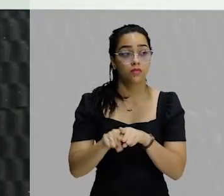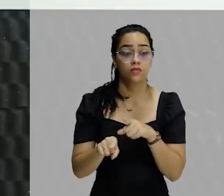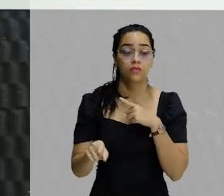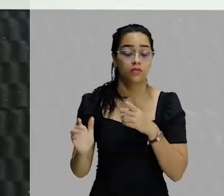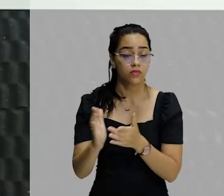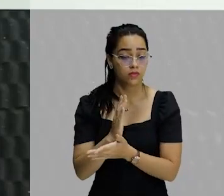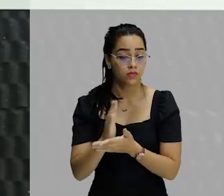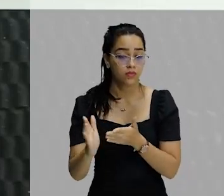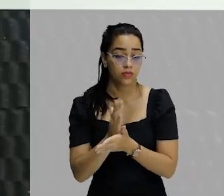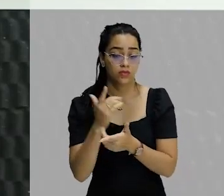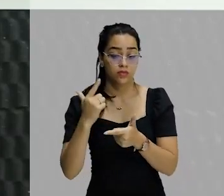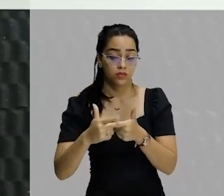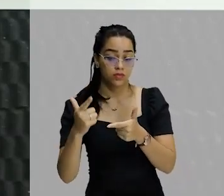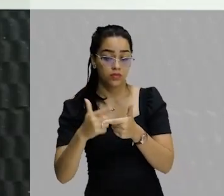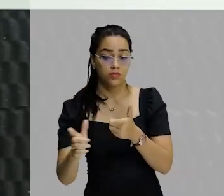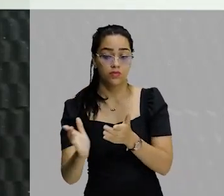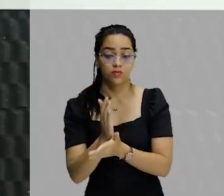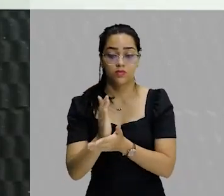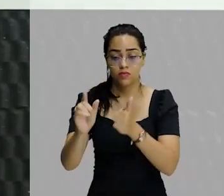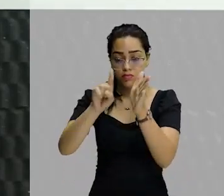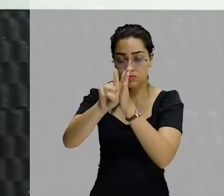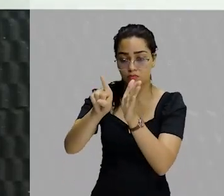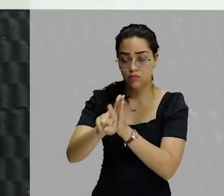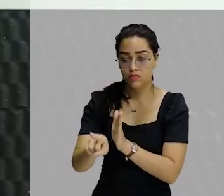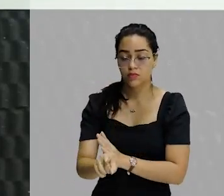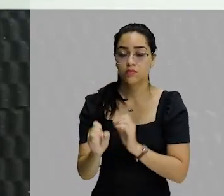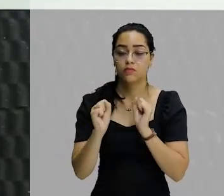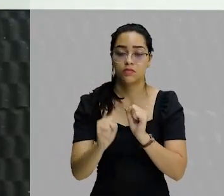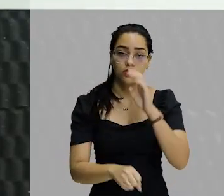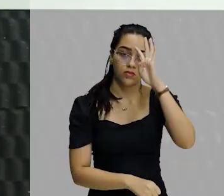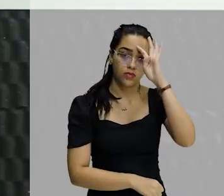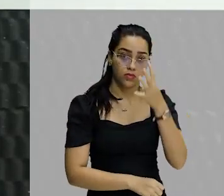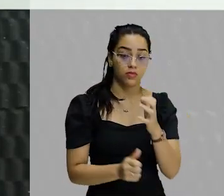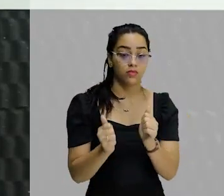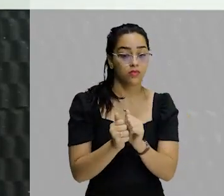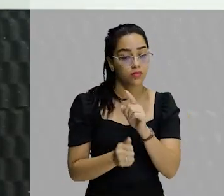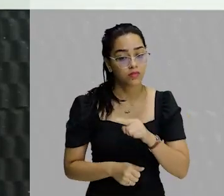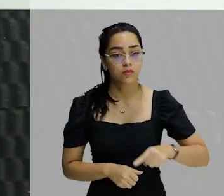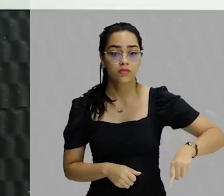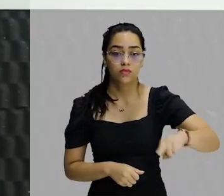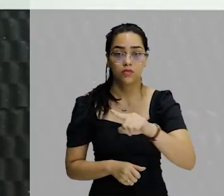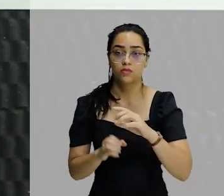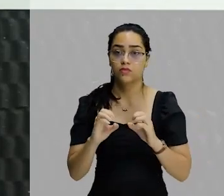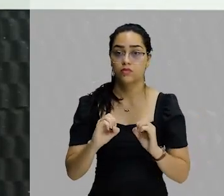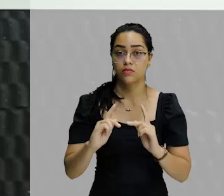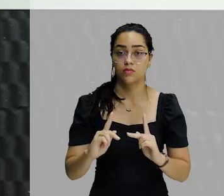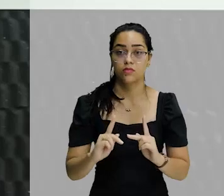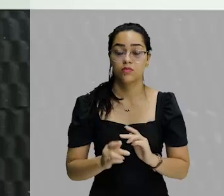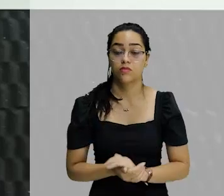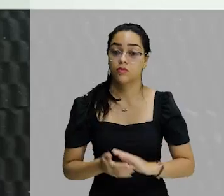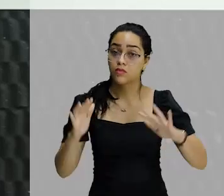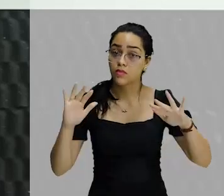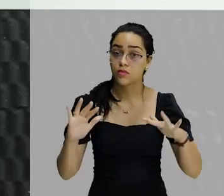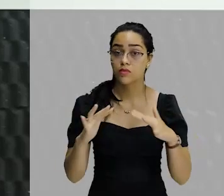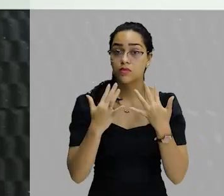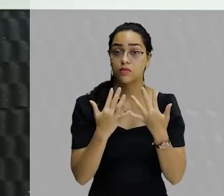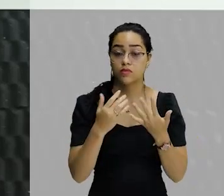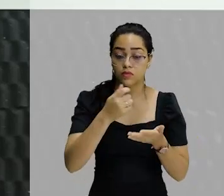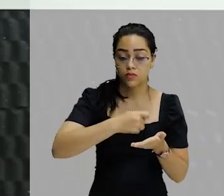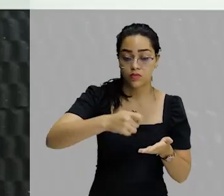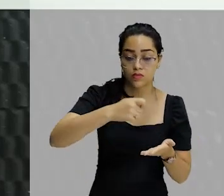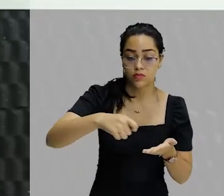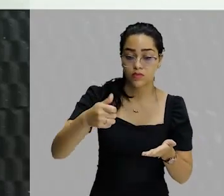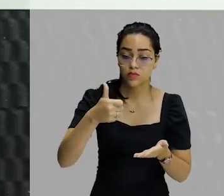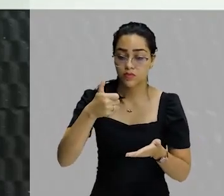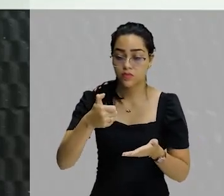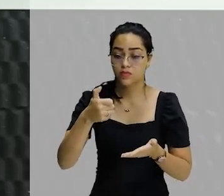alguns problemas, alguns exercícios para que a gente possa resolver aqui com vocês, ok? Então, muita atenção, pegue papel e